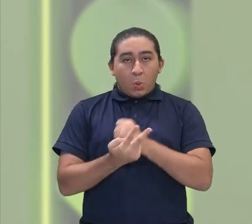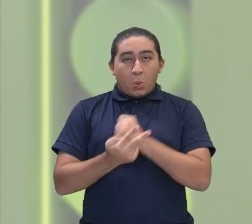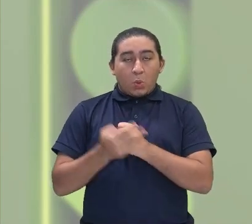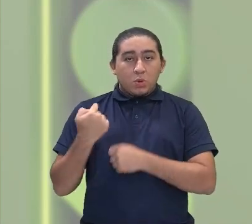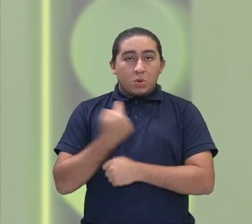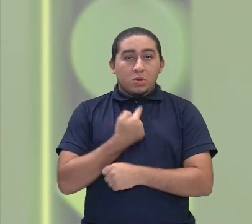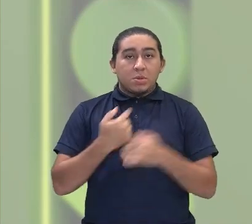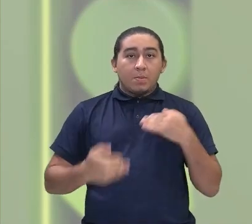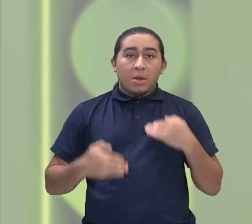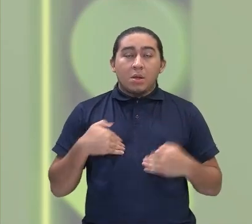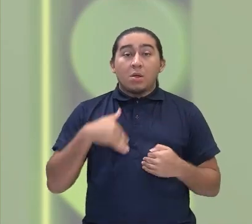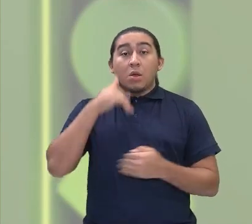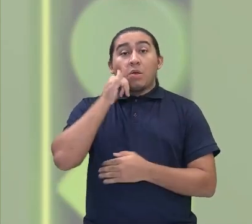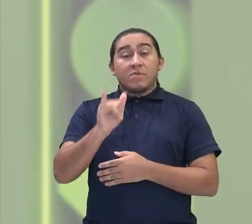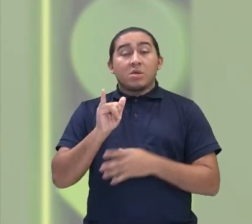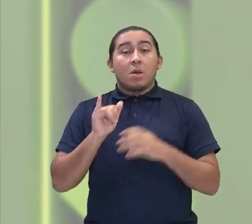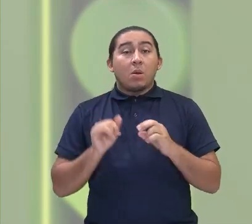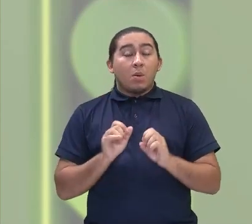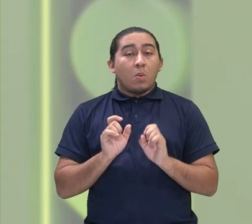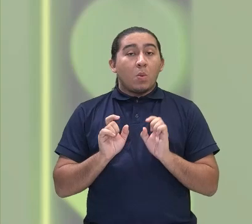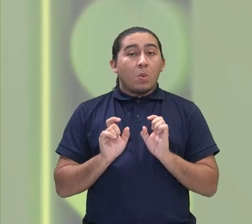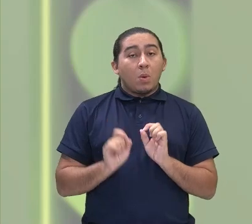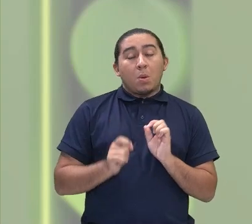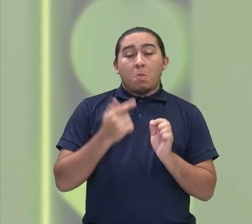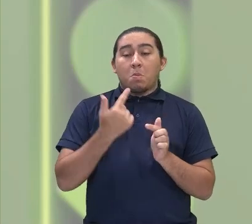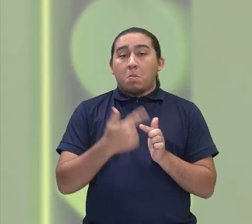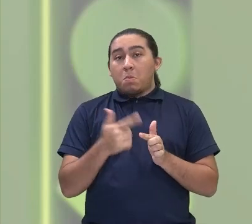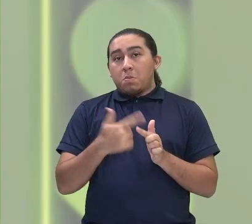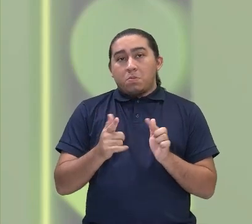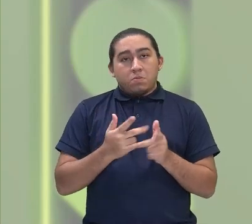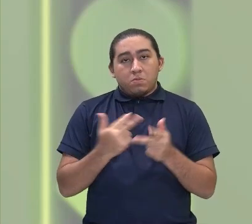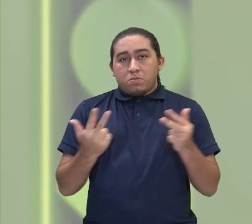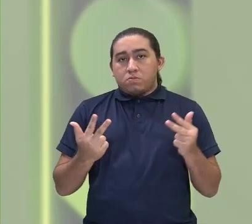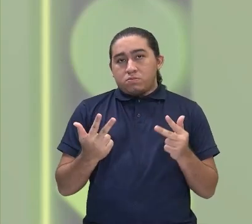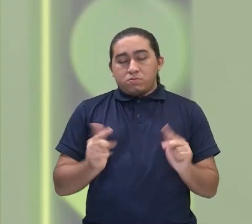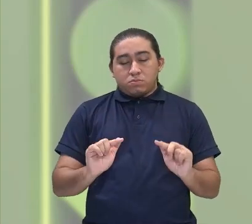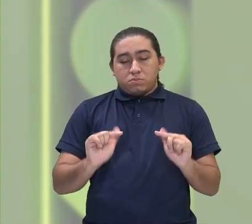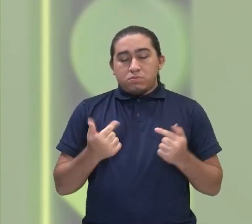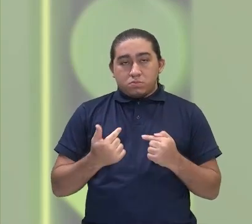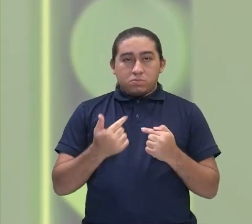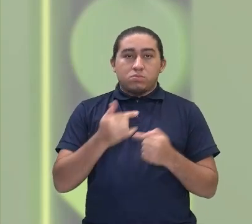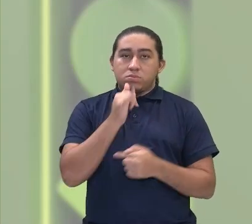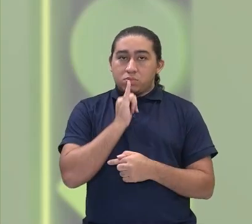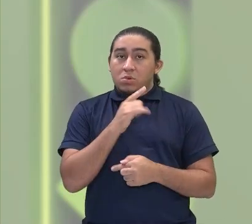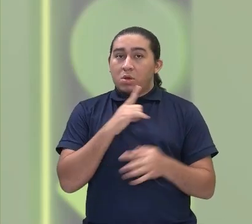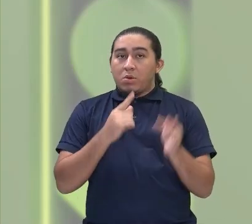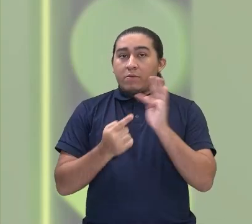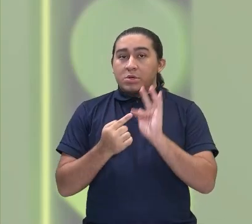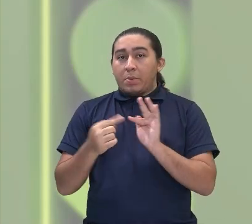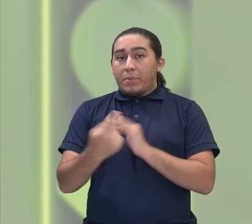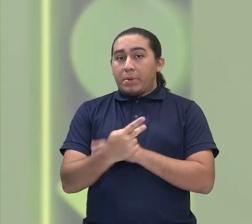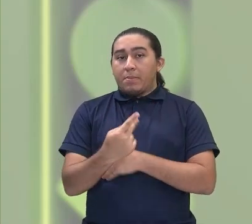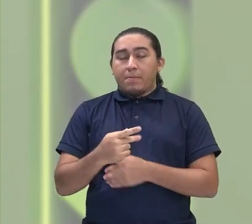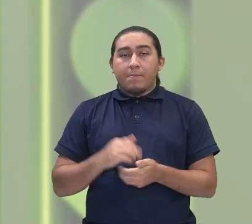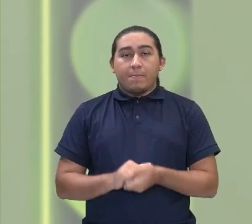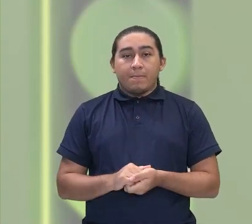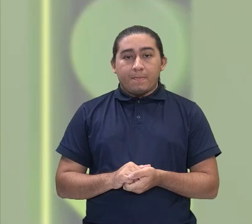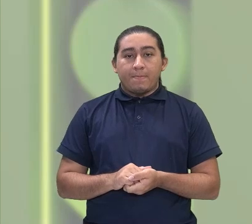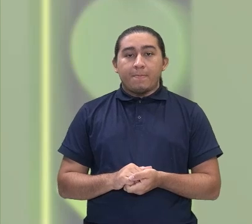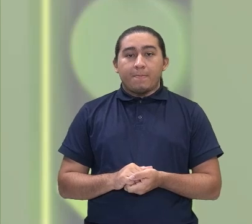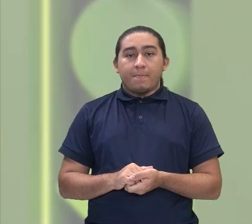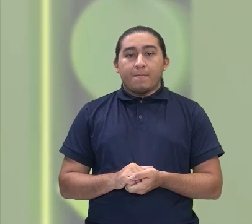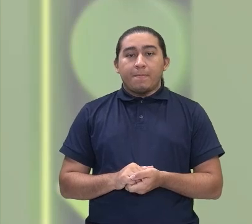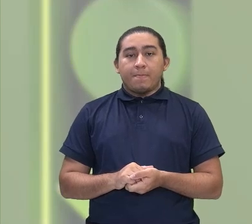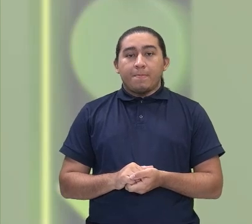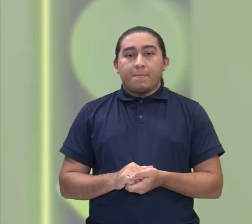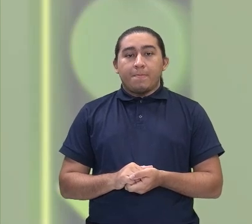ali contra atritos, né, contra baques, por exemplo, certo? Então a gente tem essa função aí do tecido epitelial. E aí a gente pôde